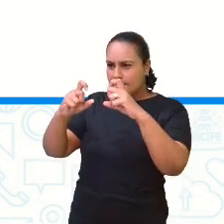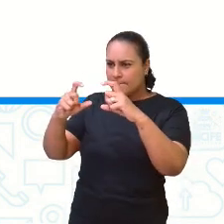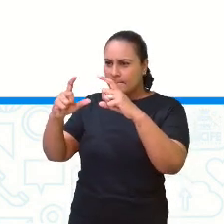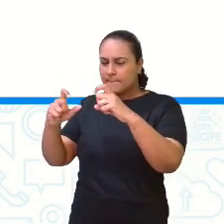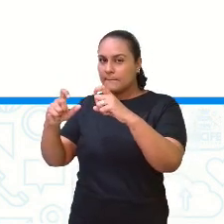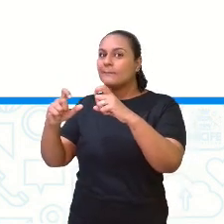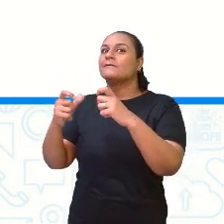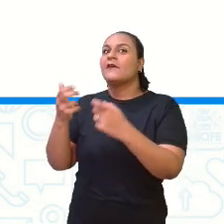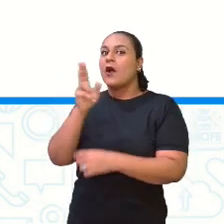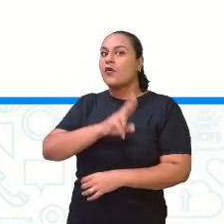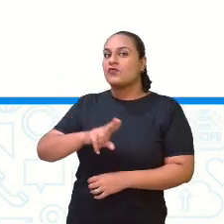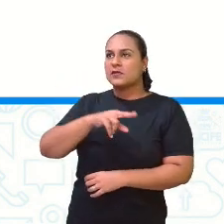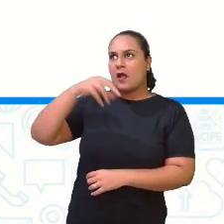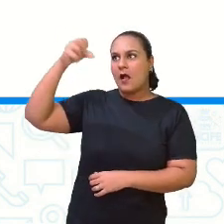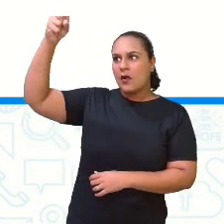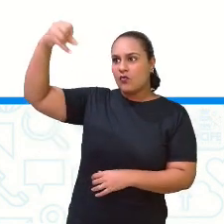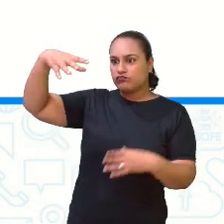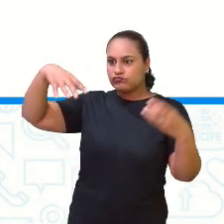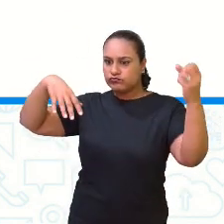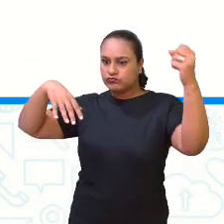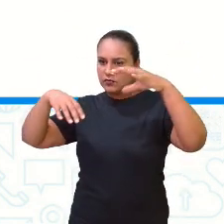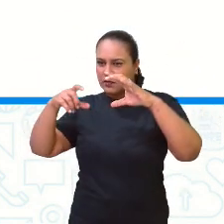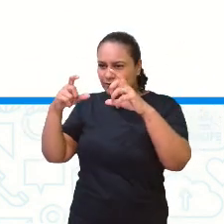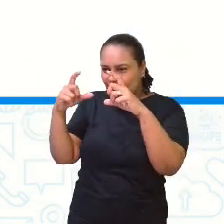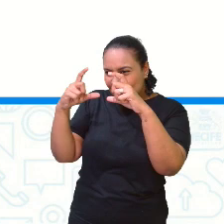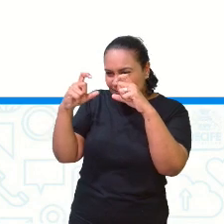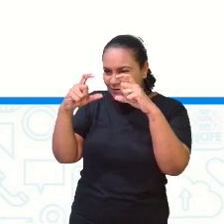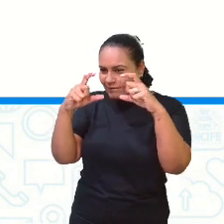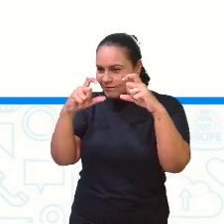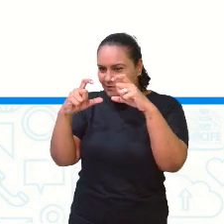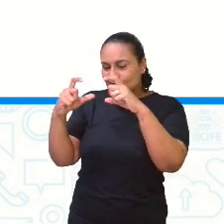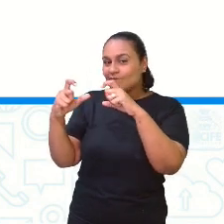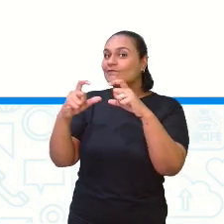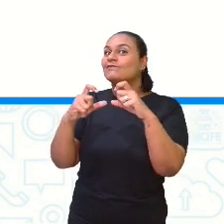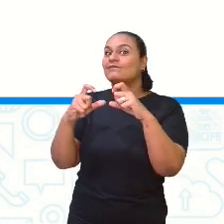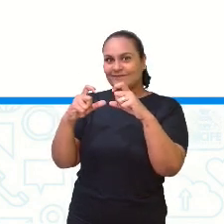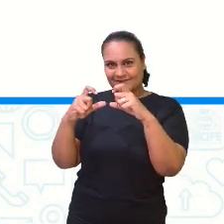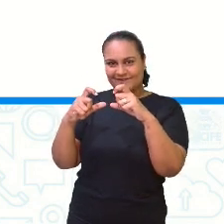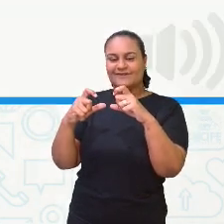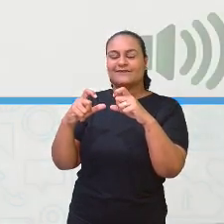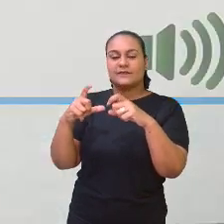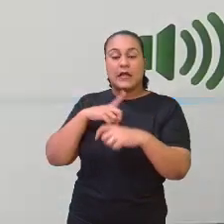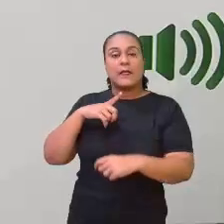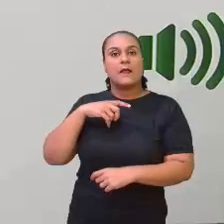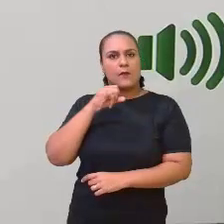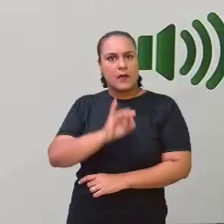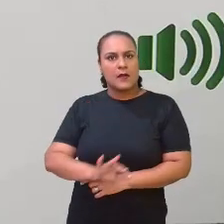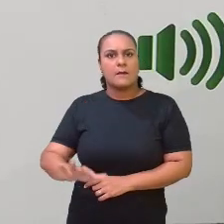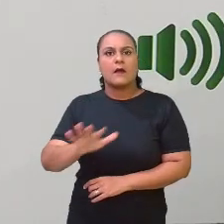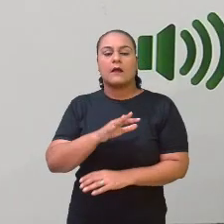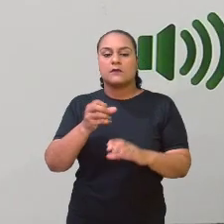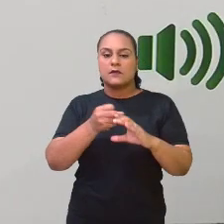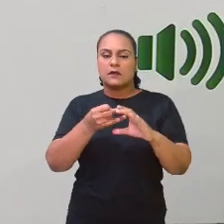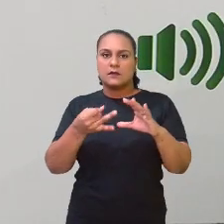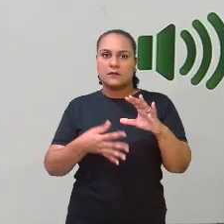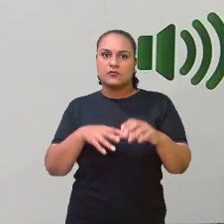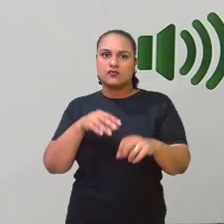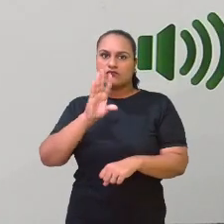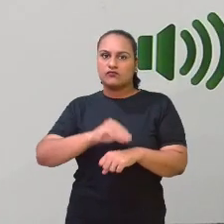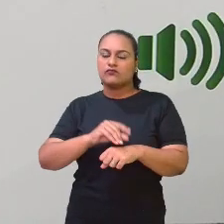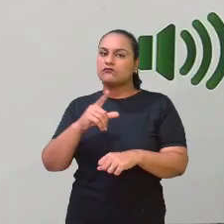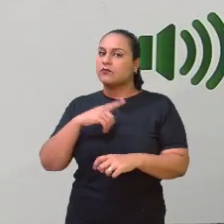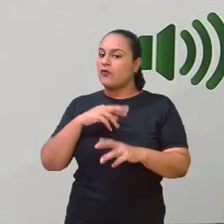para reproduzir aquela imagem, né? Então, essa é a característica da fotografia. Você vê que tem